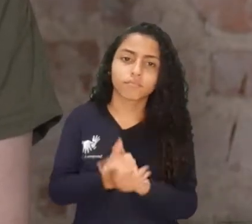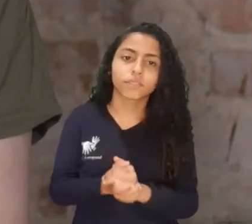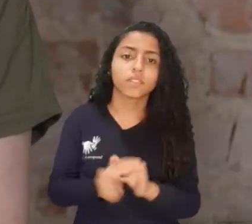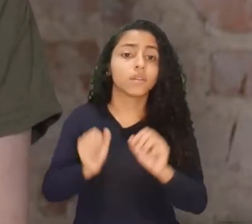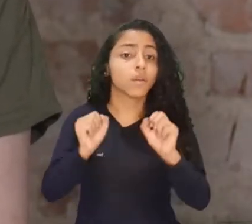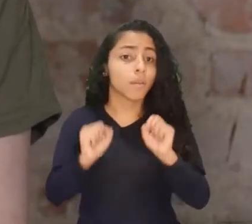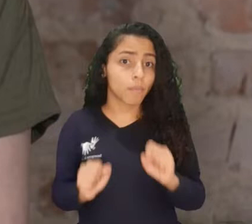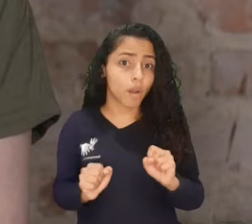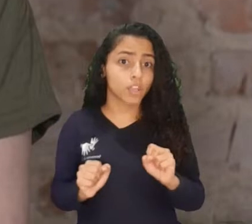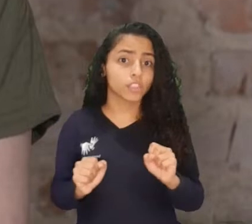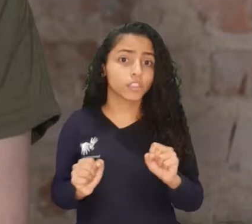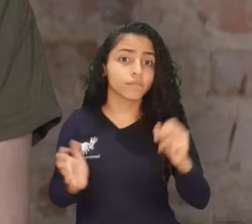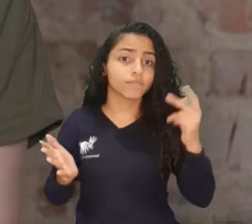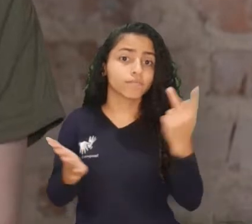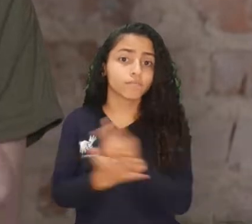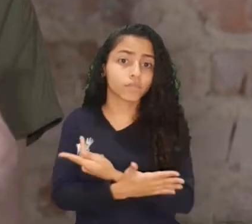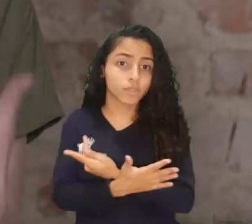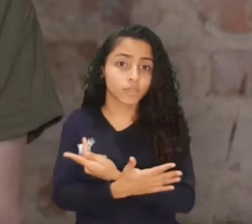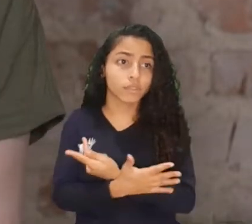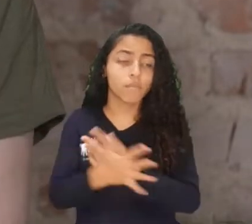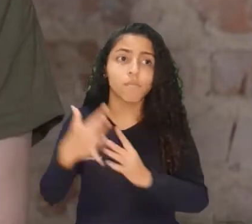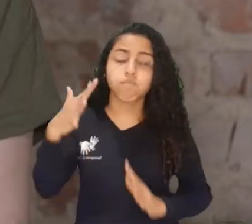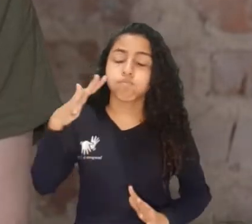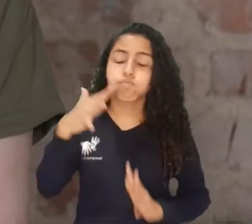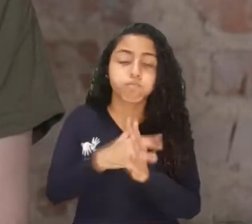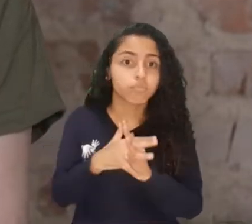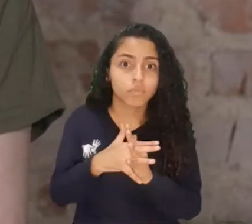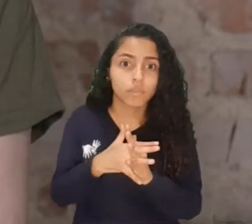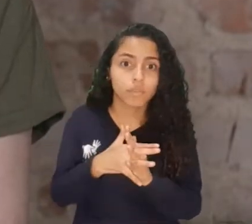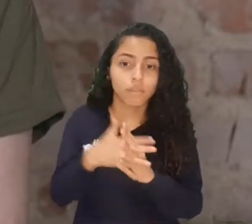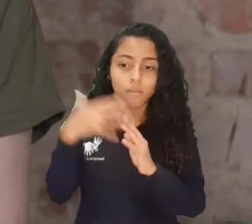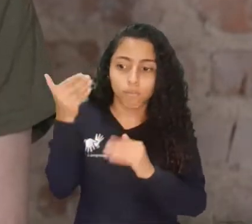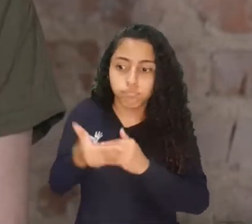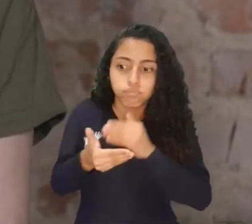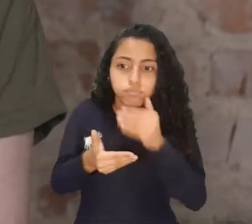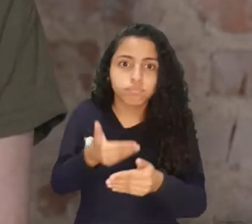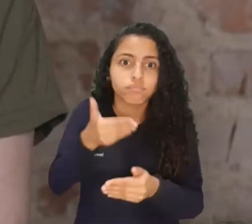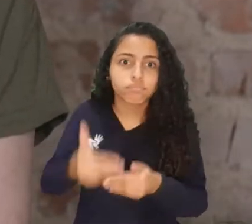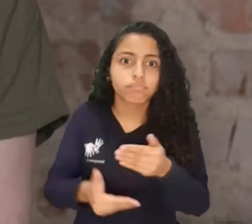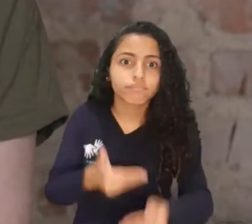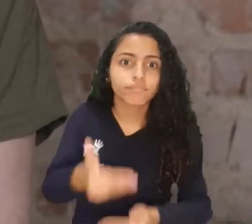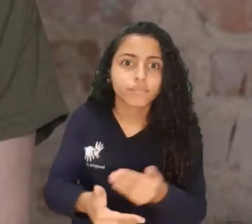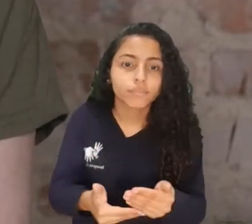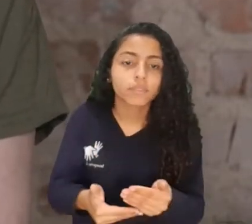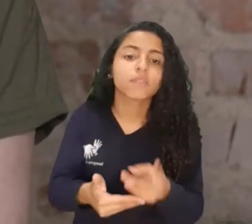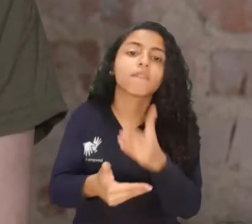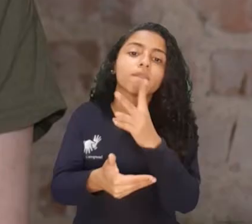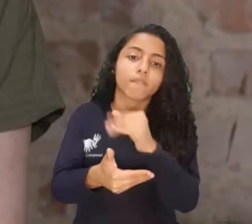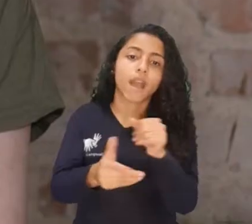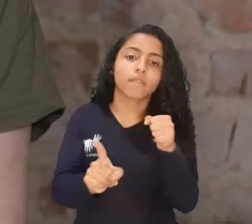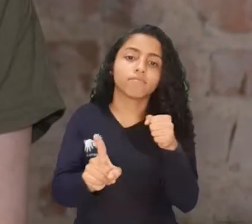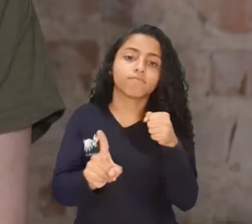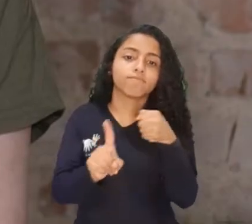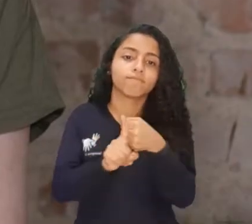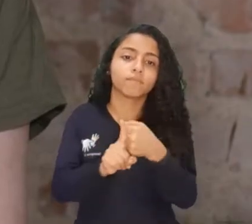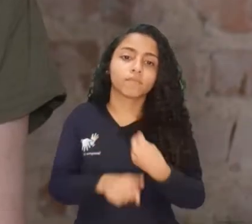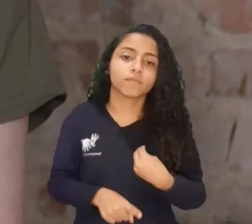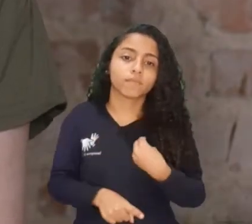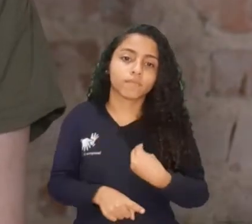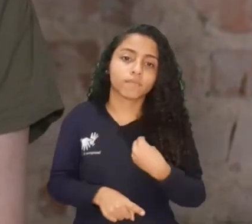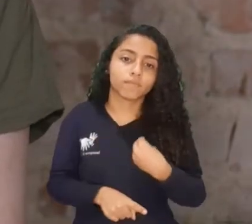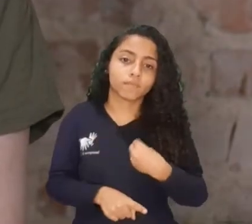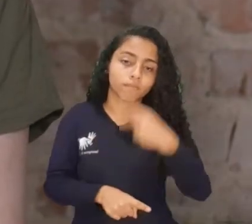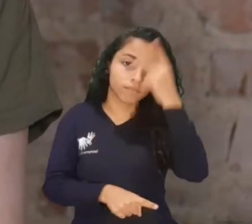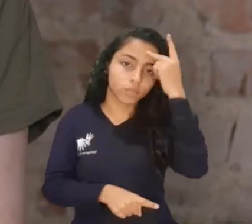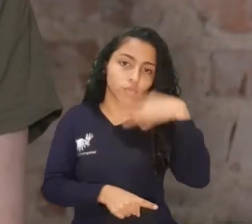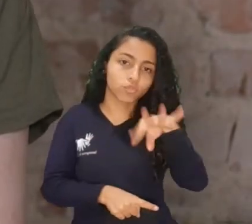redundar em efeitos complexos, em efeitos em cascata, que vão afetar a boa qualidade de vida das pessoas e